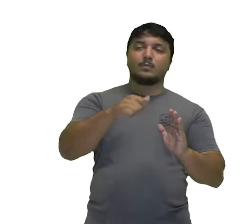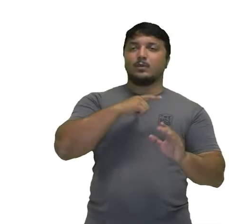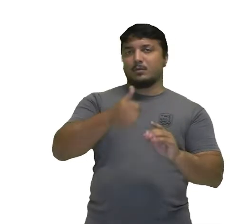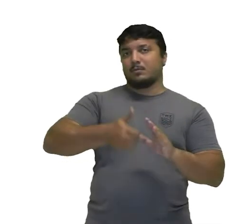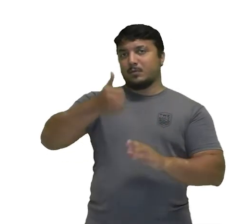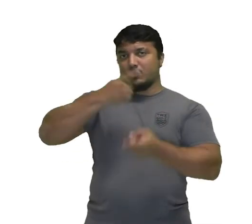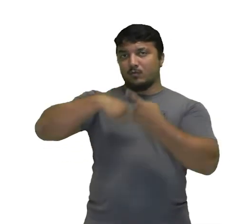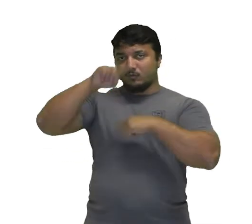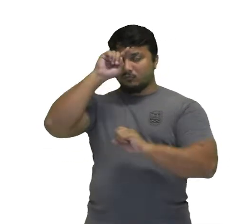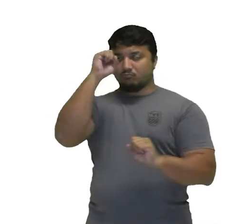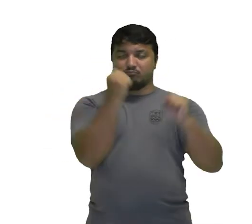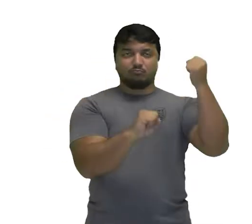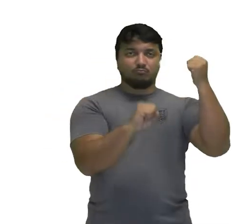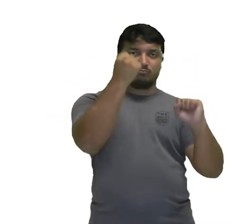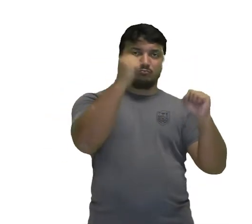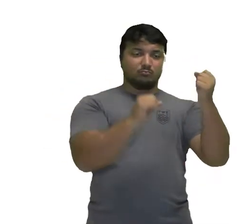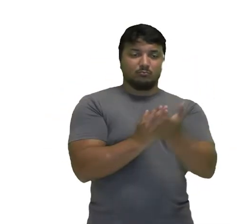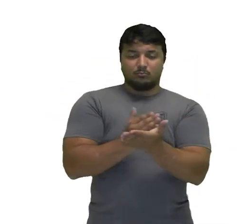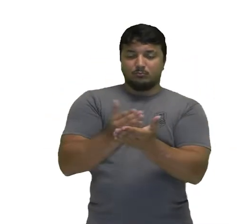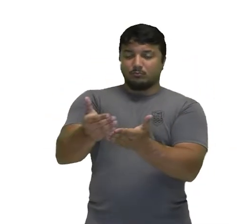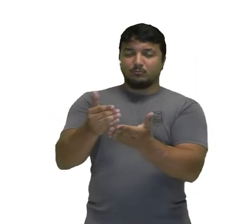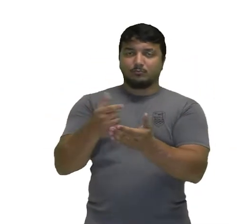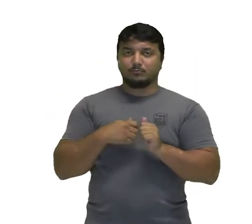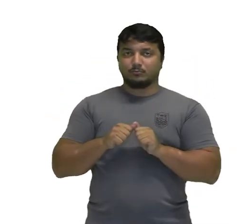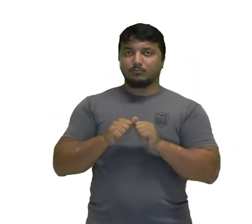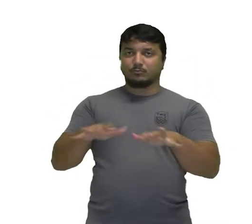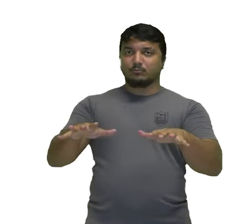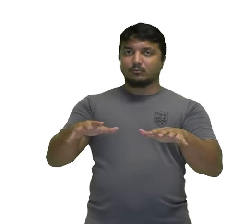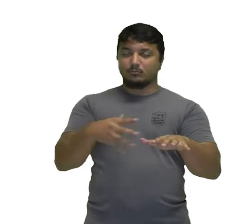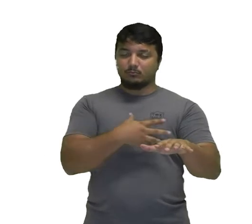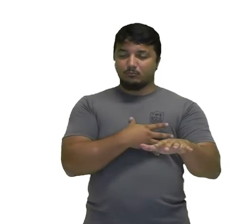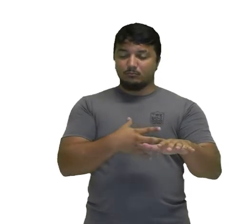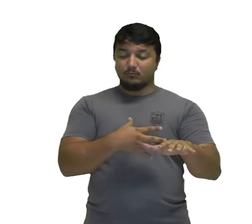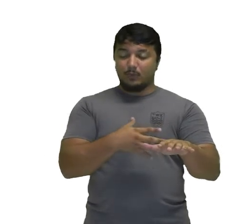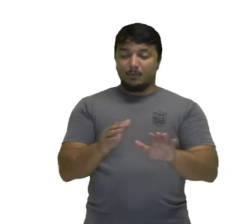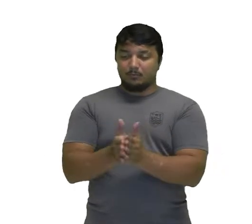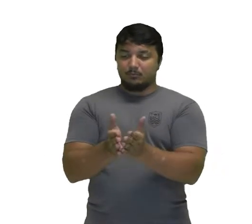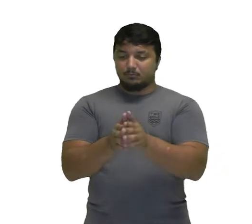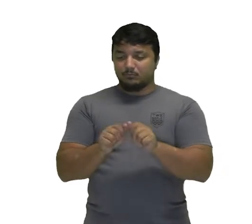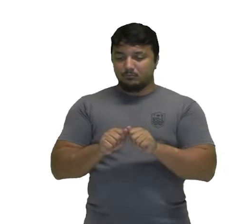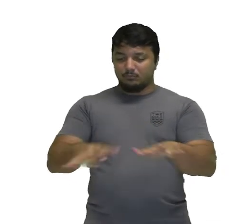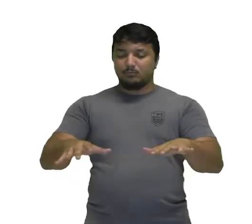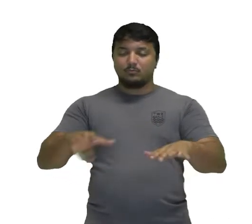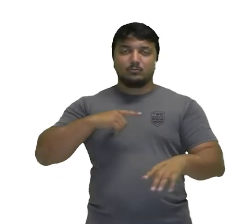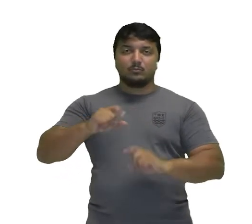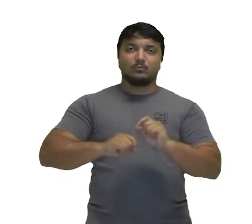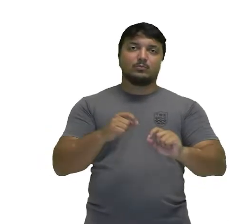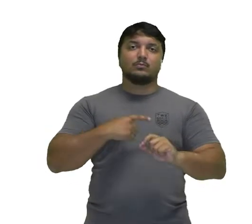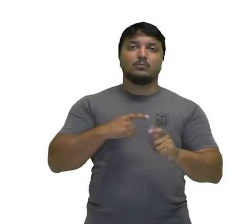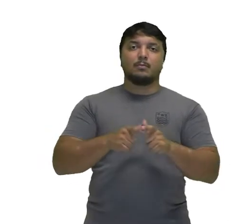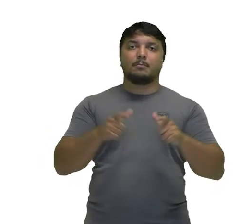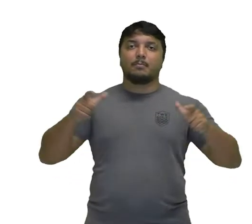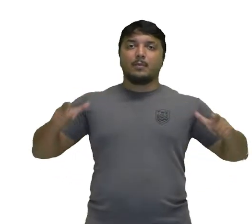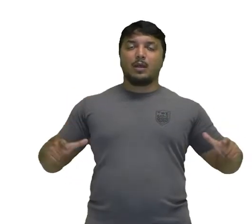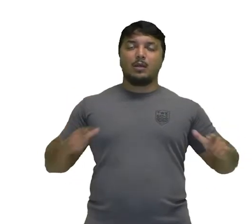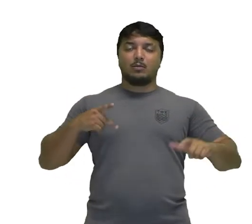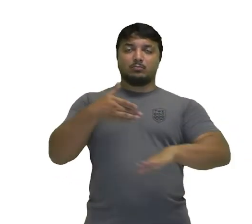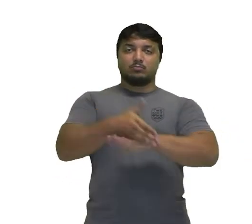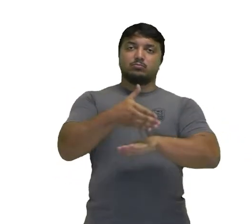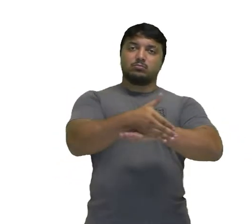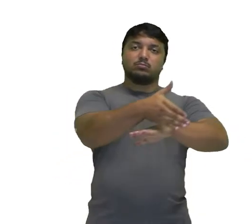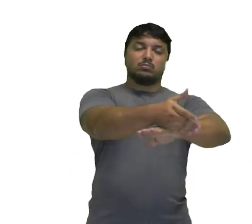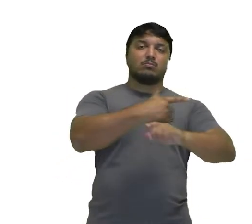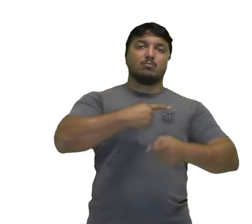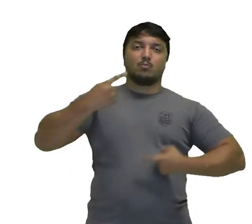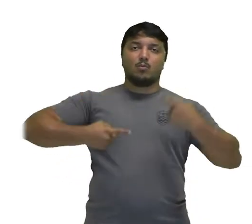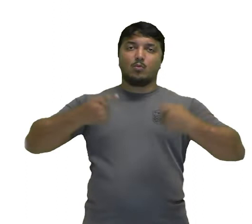Revolução Industrial e o nascimento do proletariado, cresceram as pressões por uma maior participação política